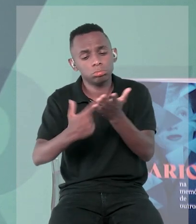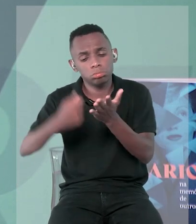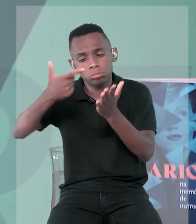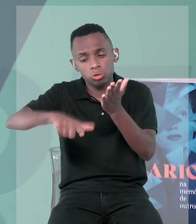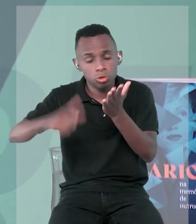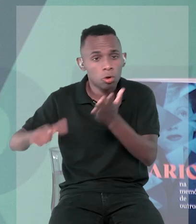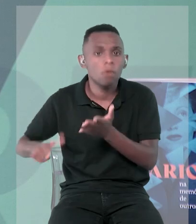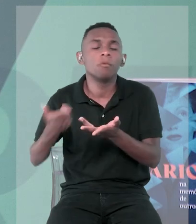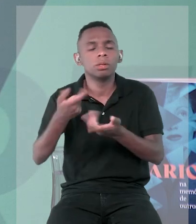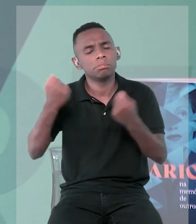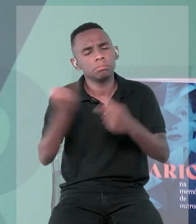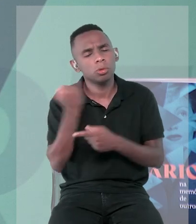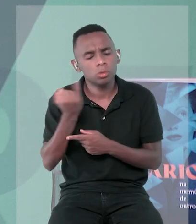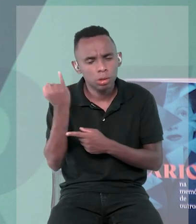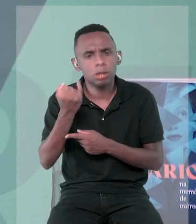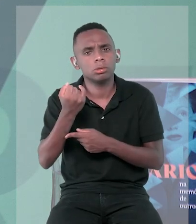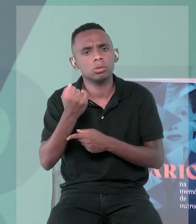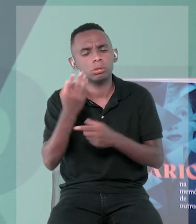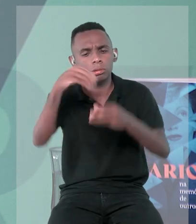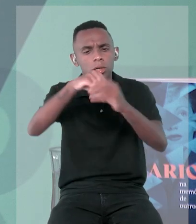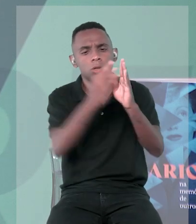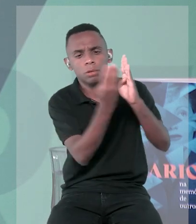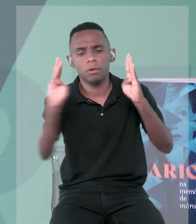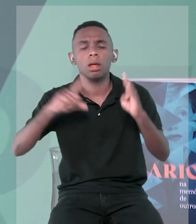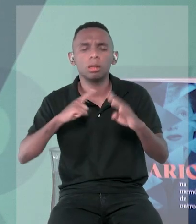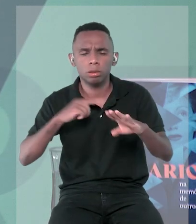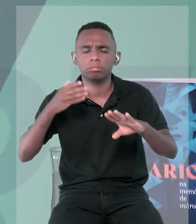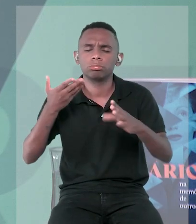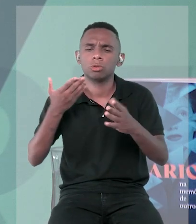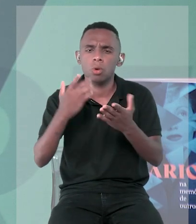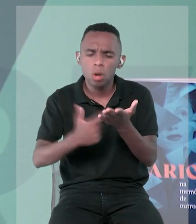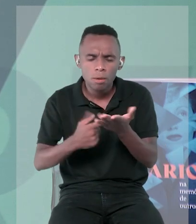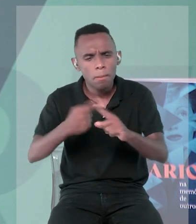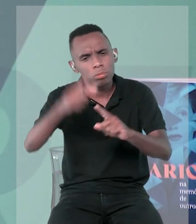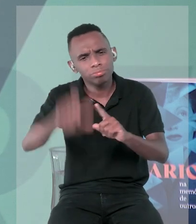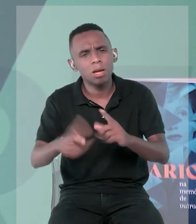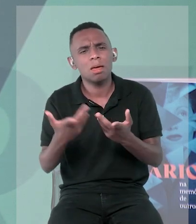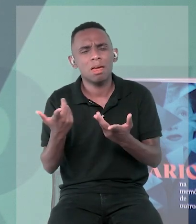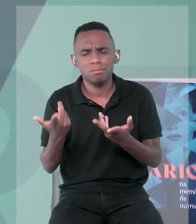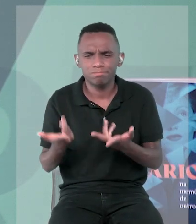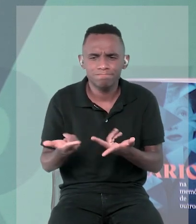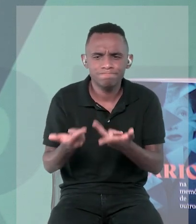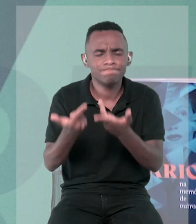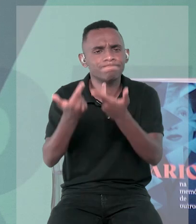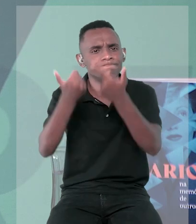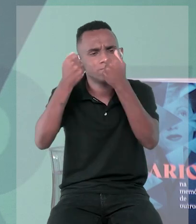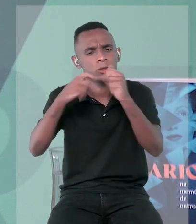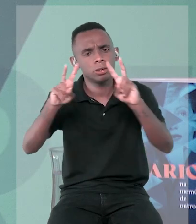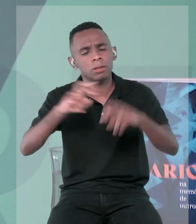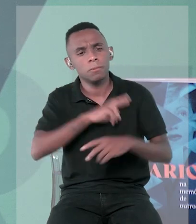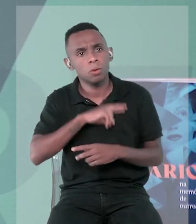Herculano Lopes é uma pessoa que não pode ficar sem os livros na livraria, não é, professor? É um dos nossos